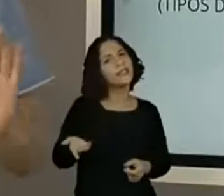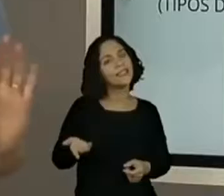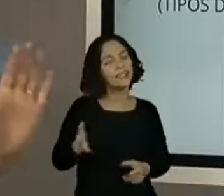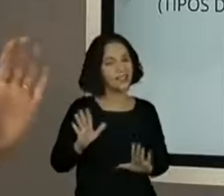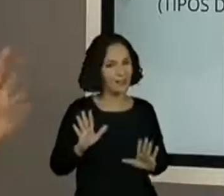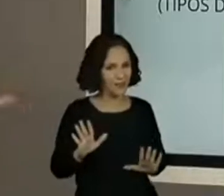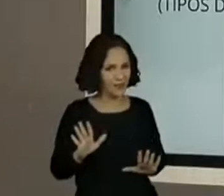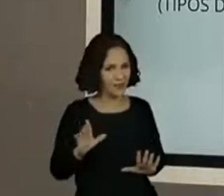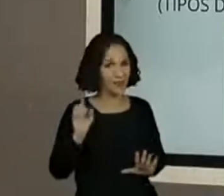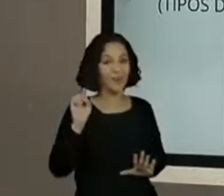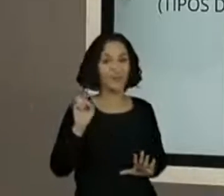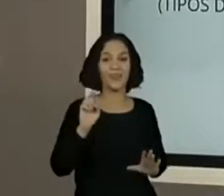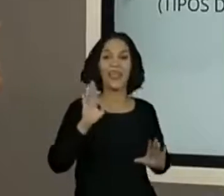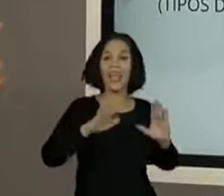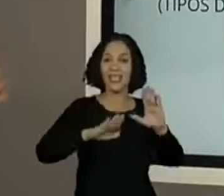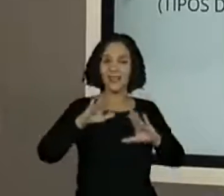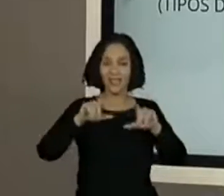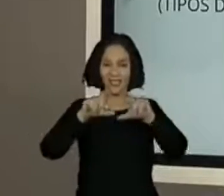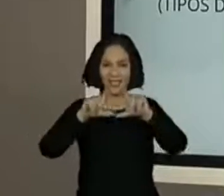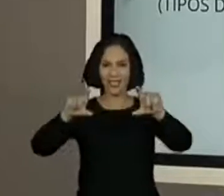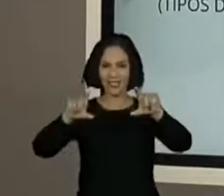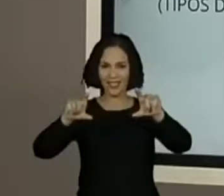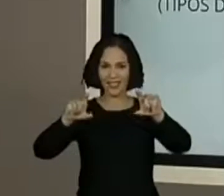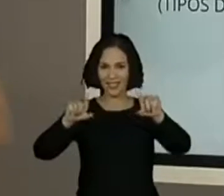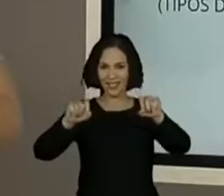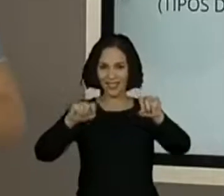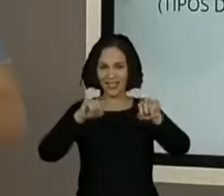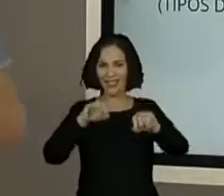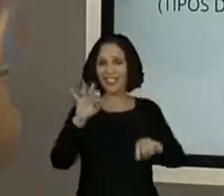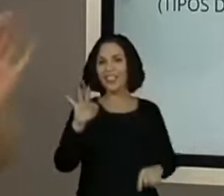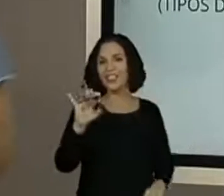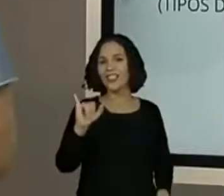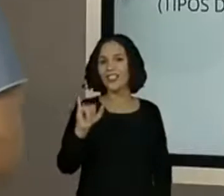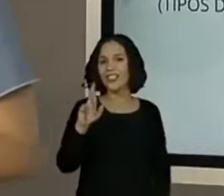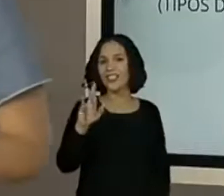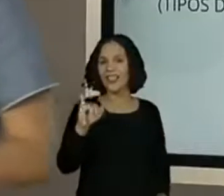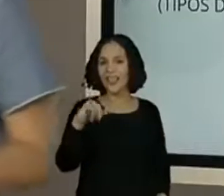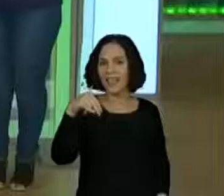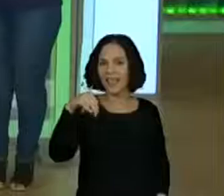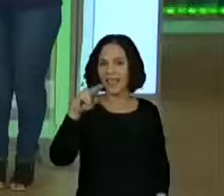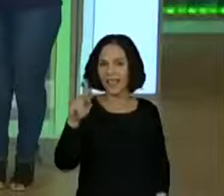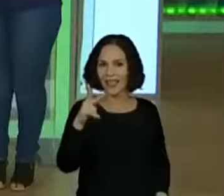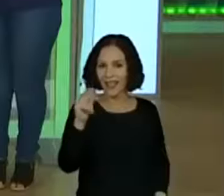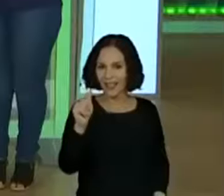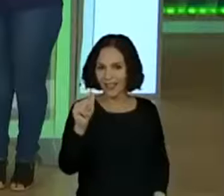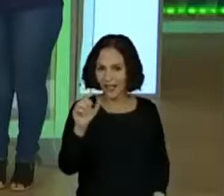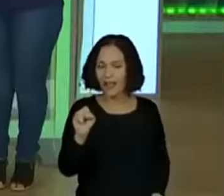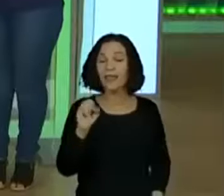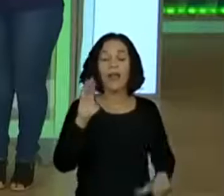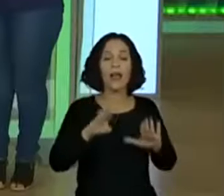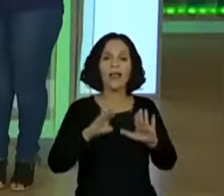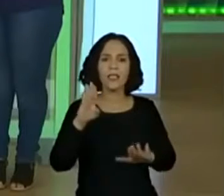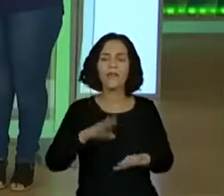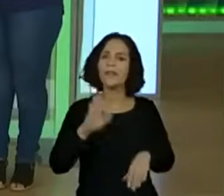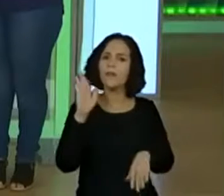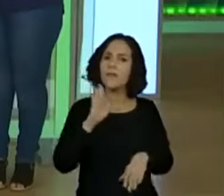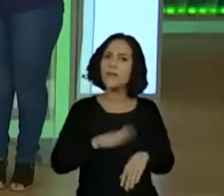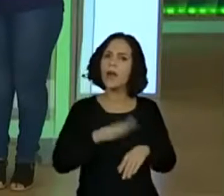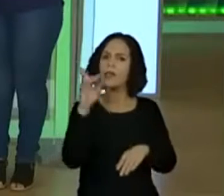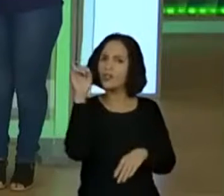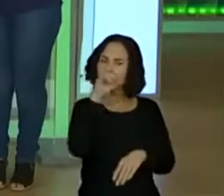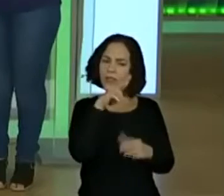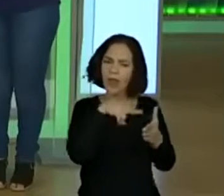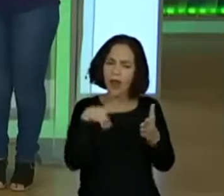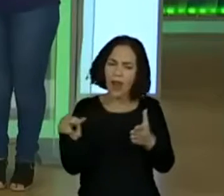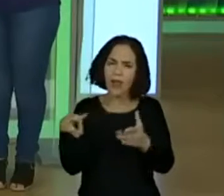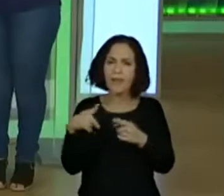Viviane, tirinhas, às vezes, dá mais trabalho de ler do que uma história em quadrinhos todinha. Ah, porque a gente tem que acionar ali tudo que a gente sabe